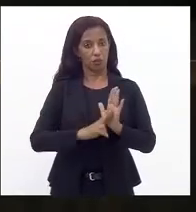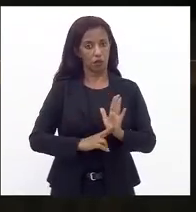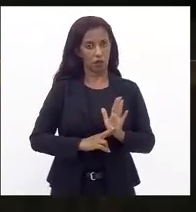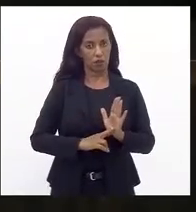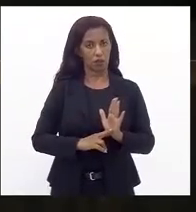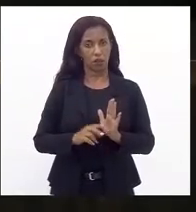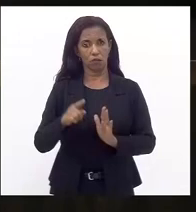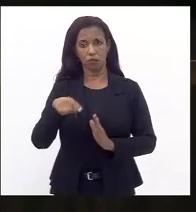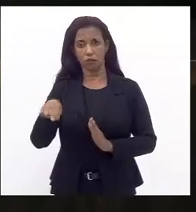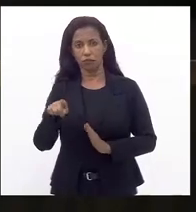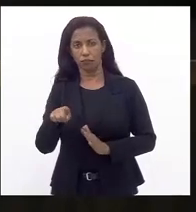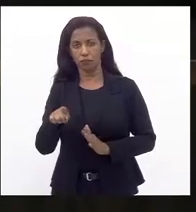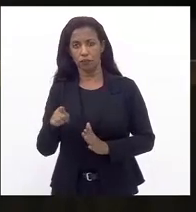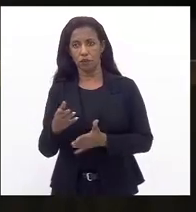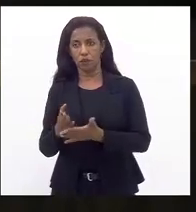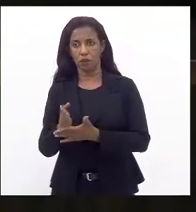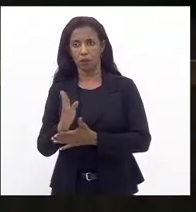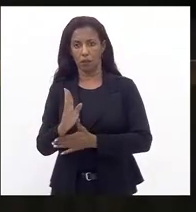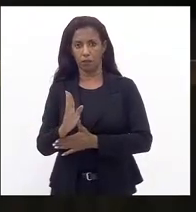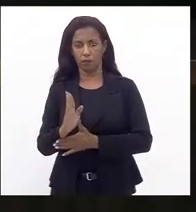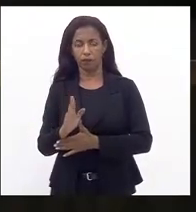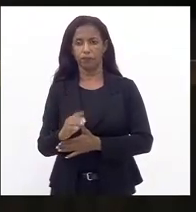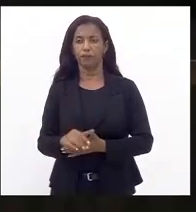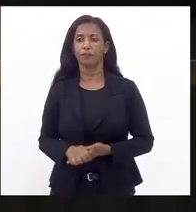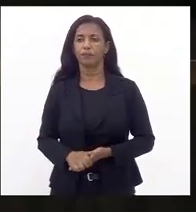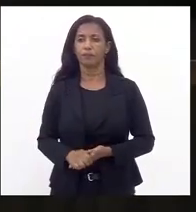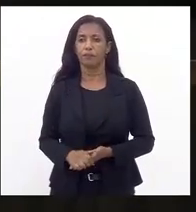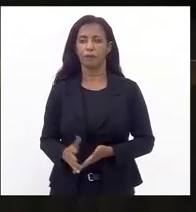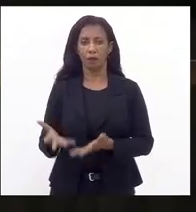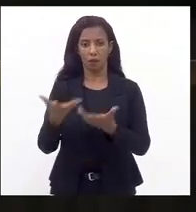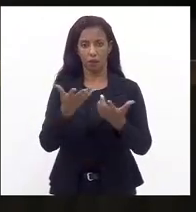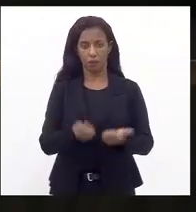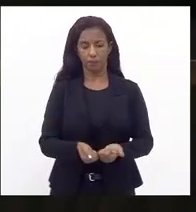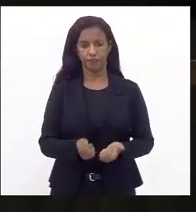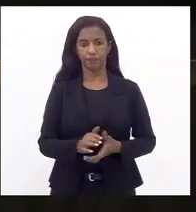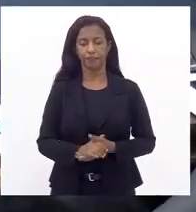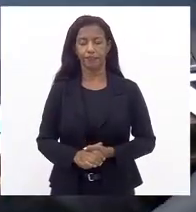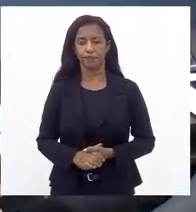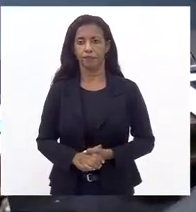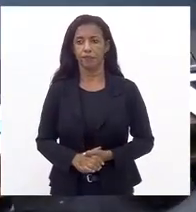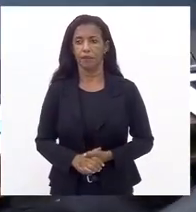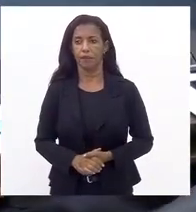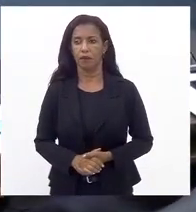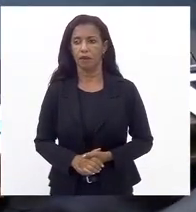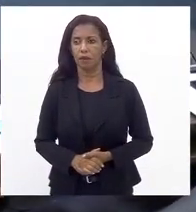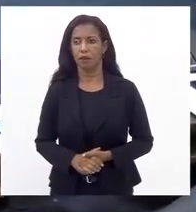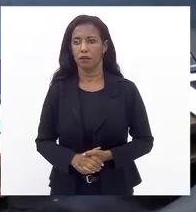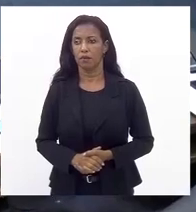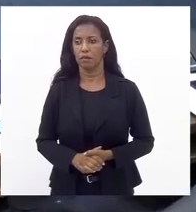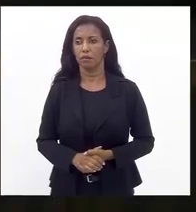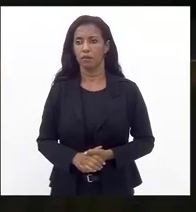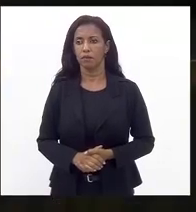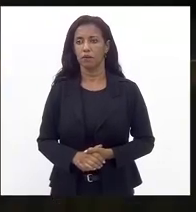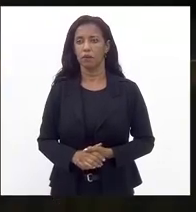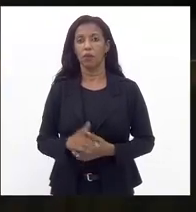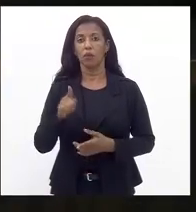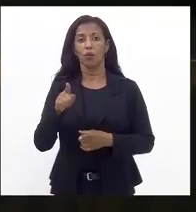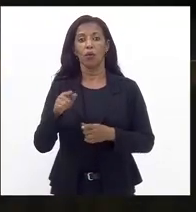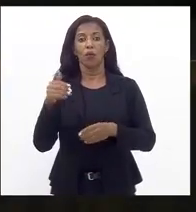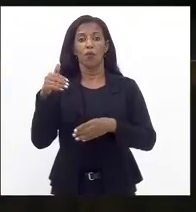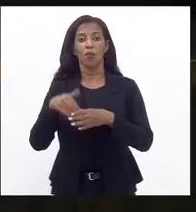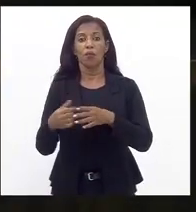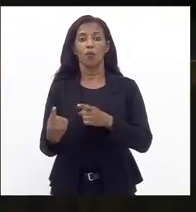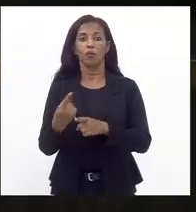que os que aprovam permaneçam Como estão aprovado vai autógrafo e com voto contrário da